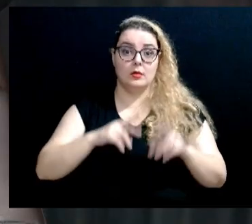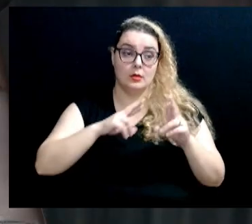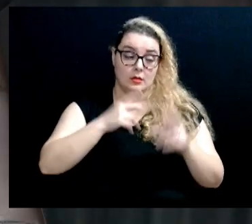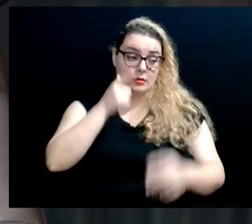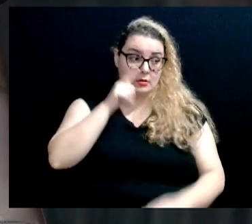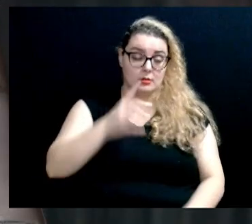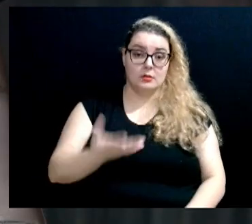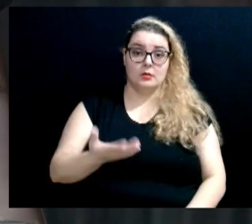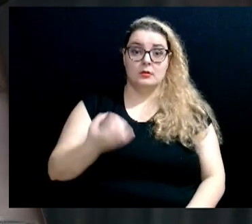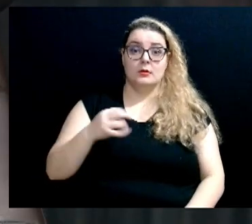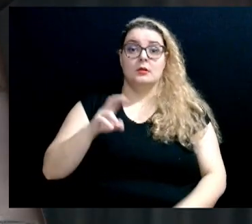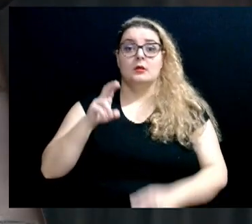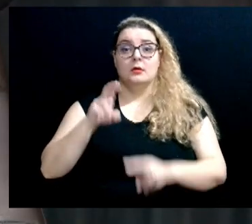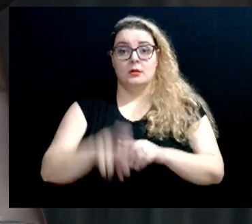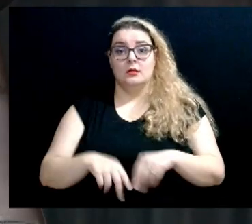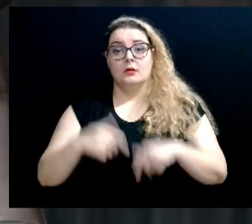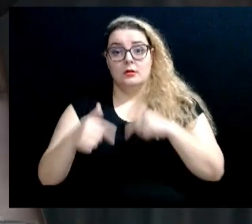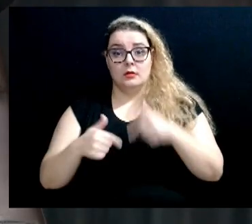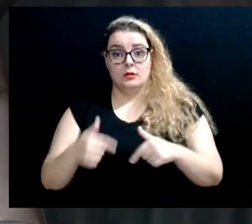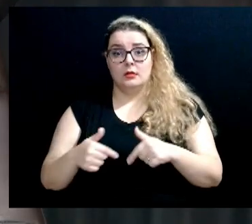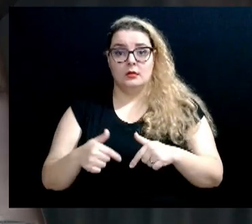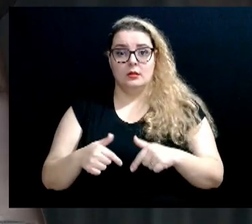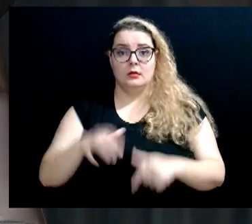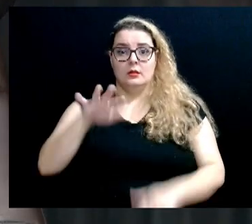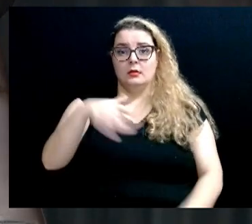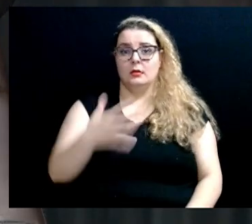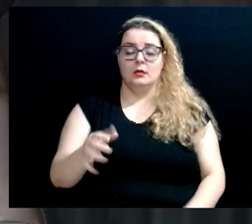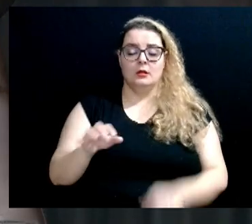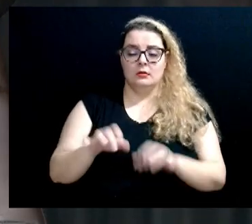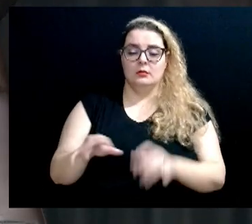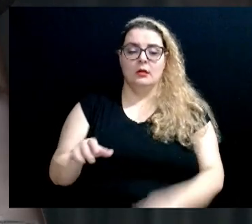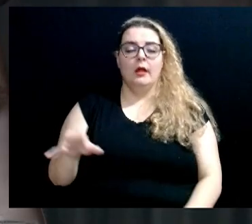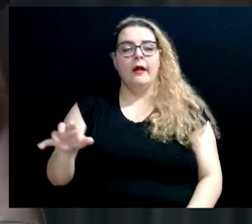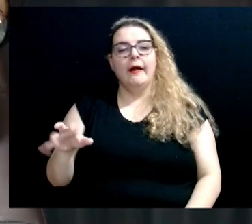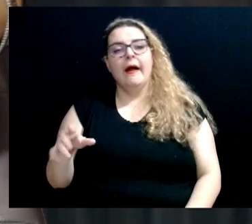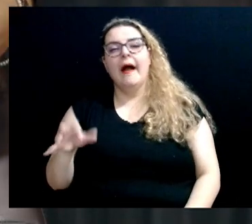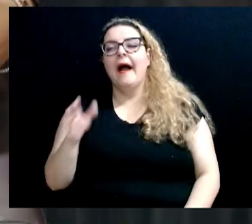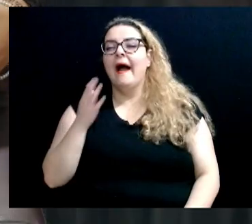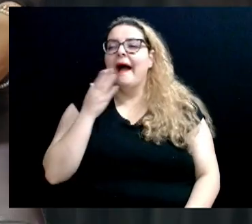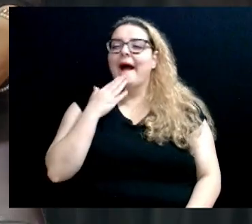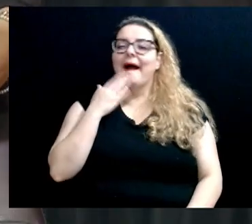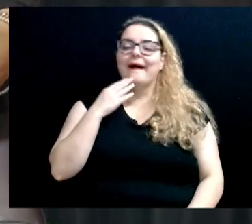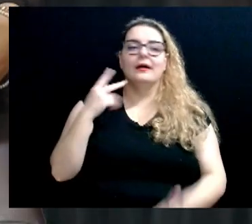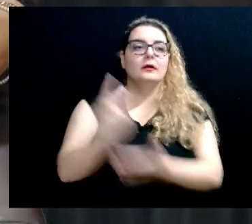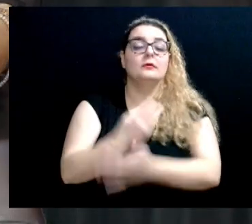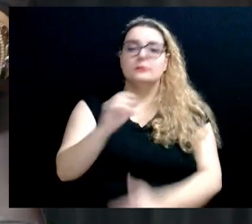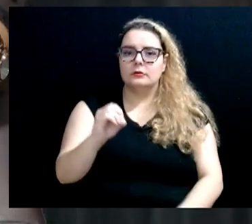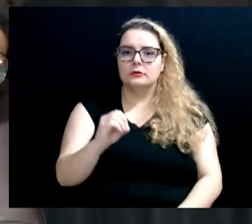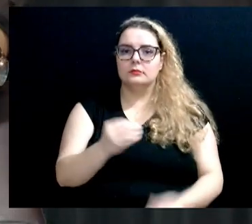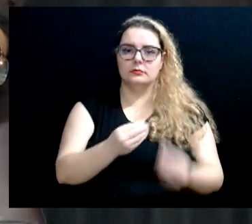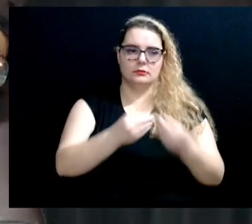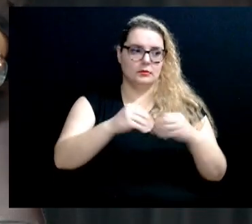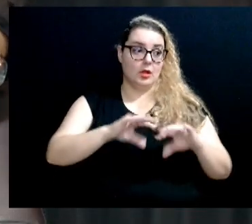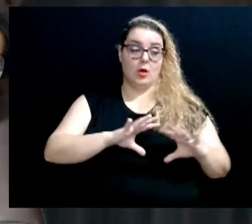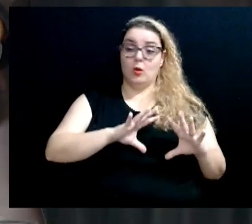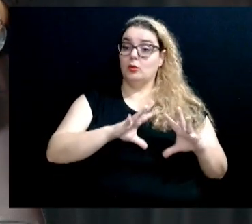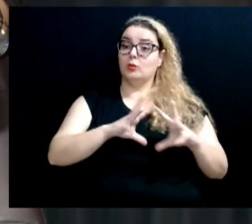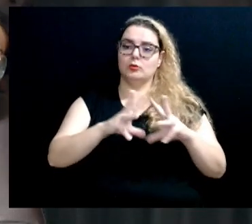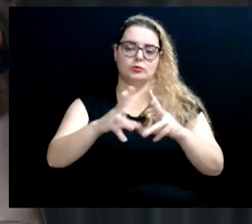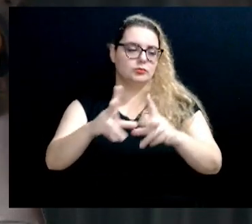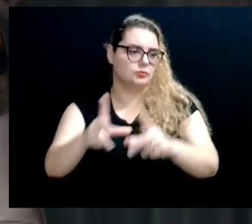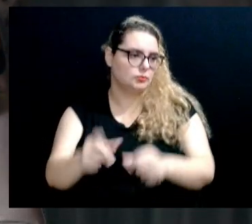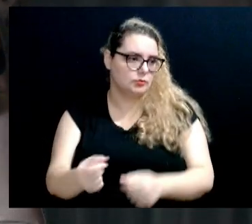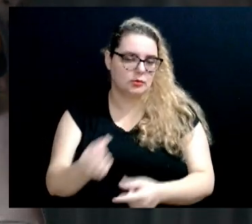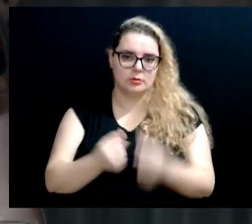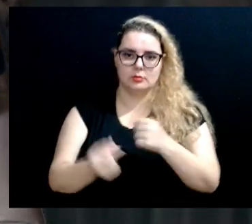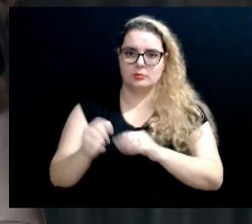sentada, trabalhando, fazendo uma planilha financeira e eu erro um 0, eu posso prejudicar toda a economia da empresa. Exato. Por